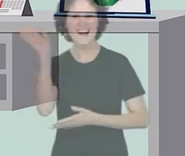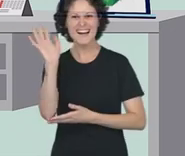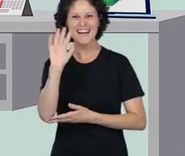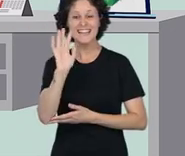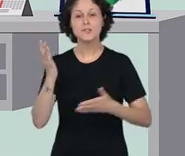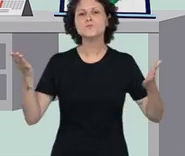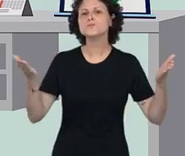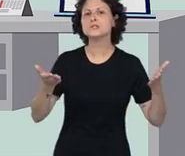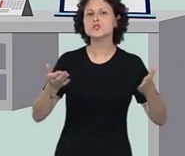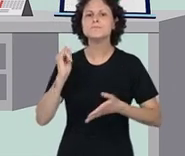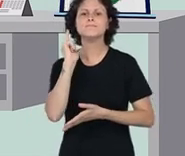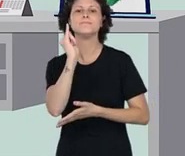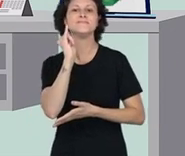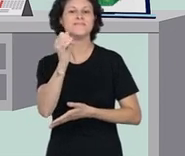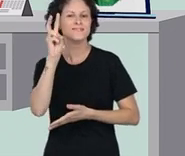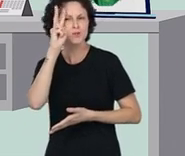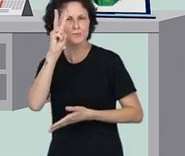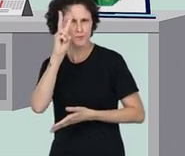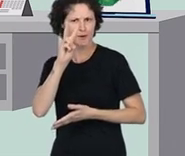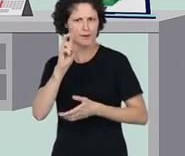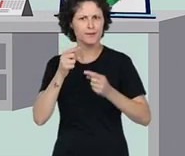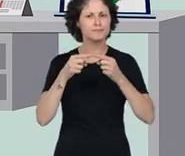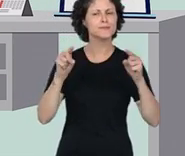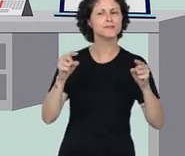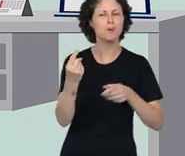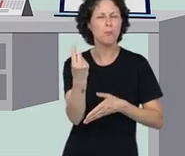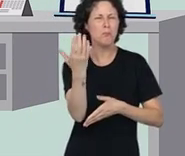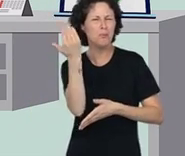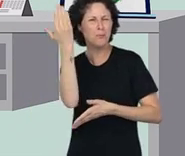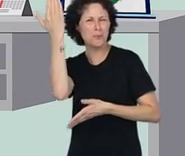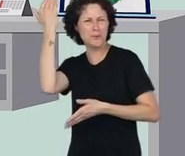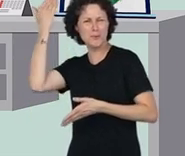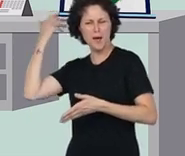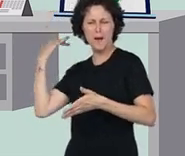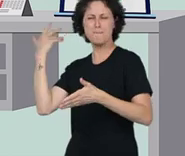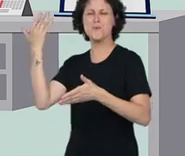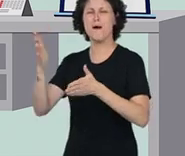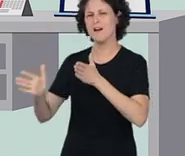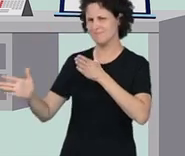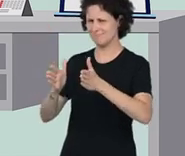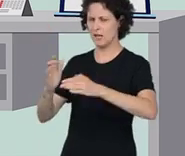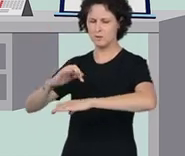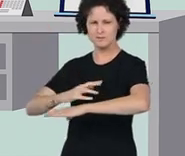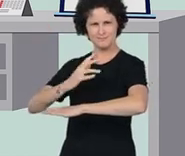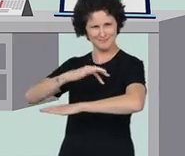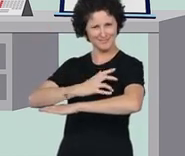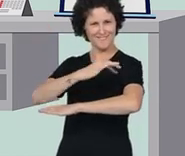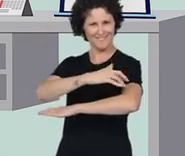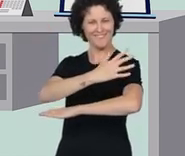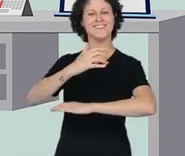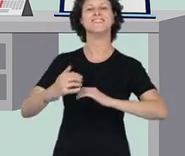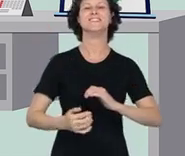Olá pessoal, eu estou aqui hoje para contar uma história que aconteceu há muito, mas muito tempo atrás. É sobre o tempo